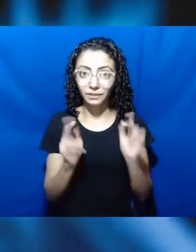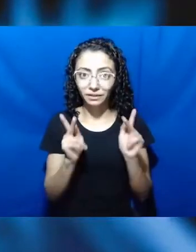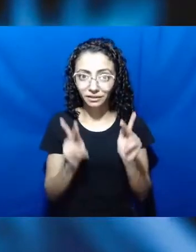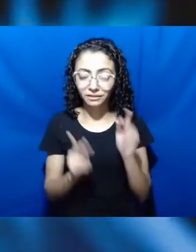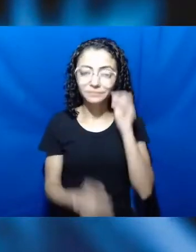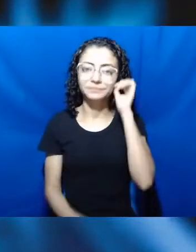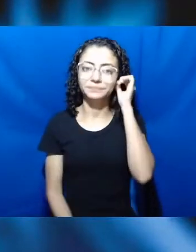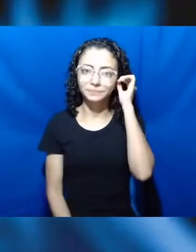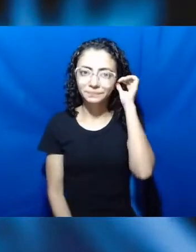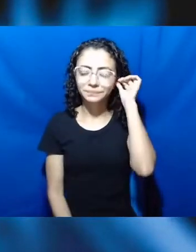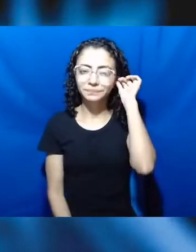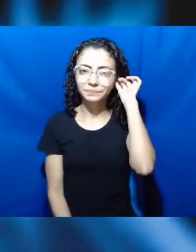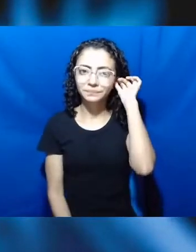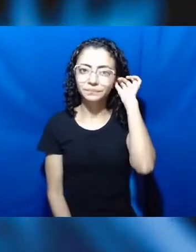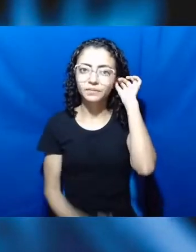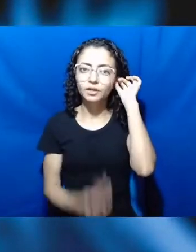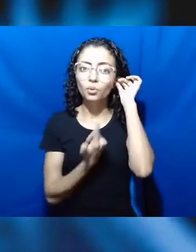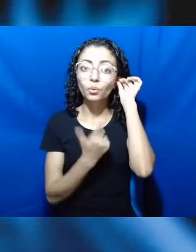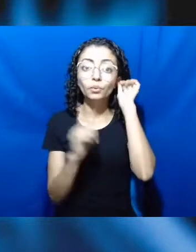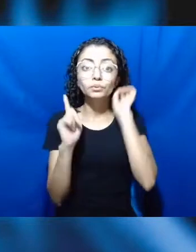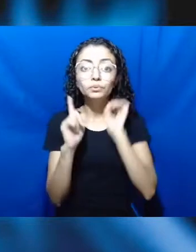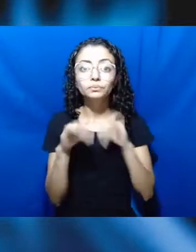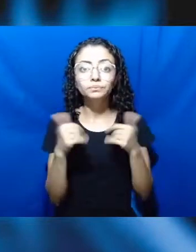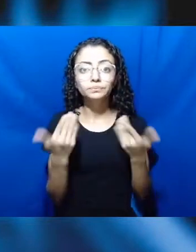Ok. Quem é o próximo?